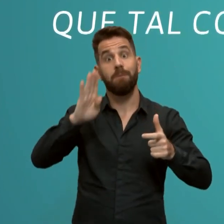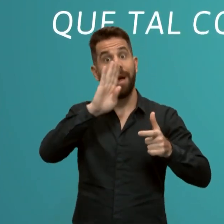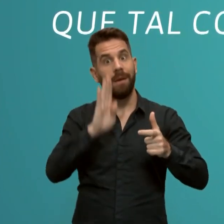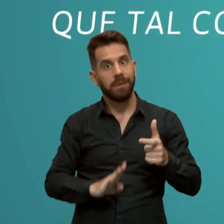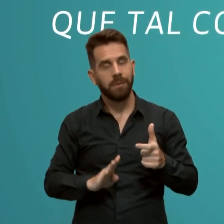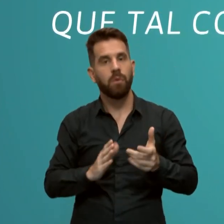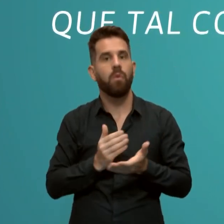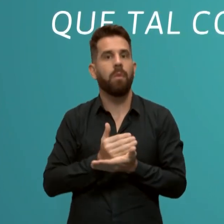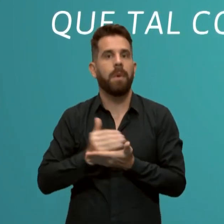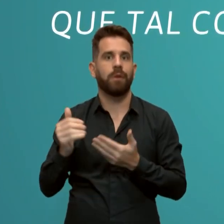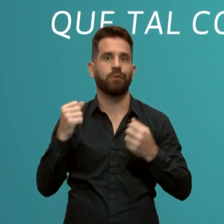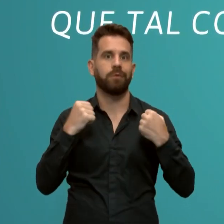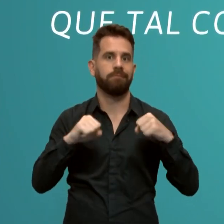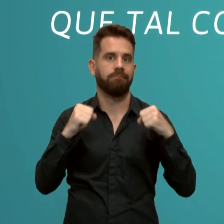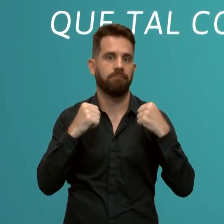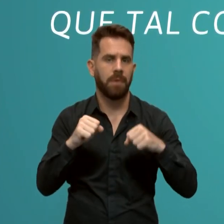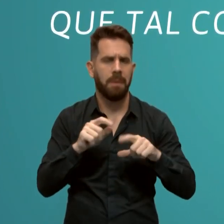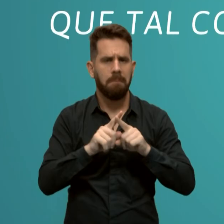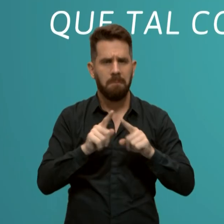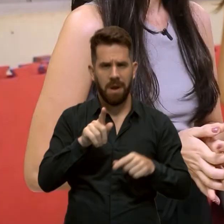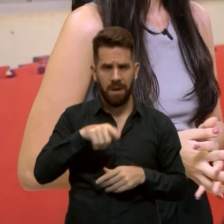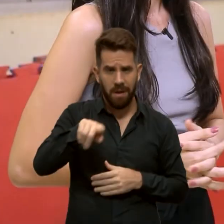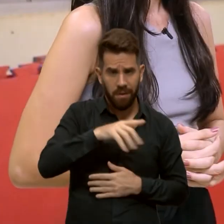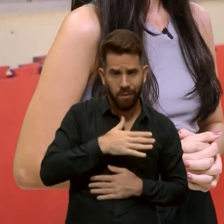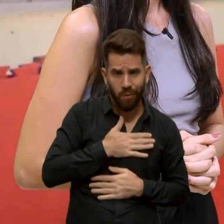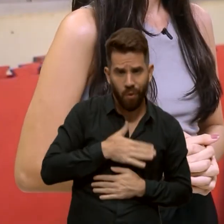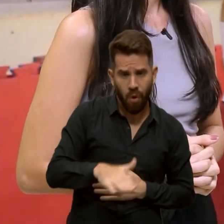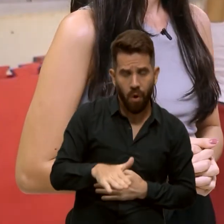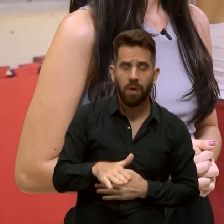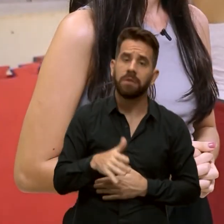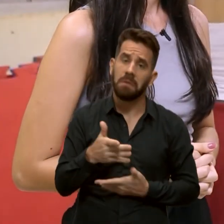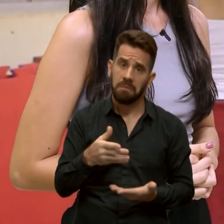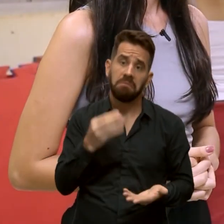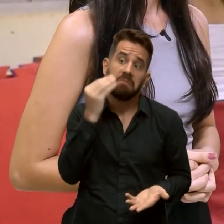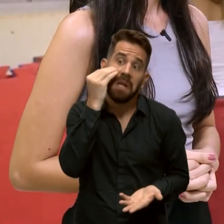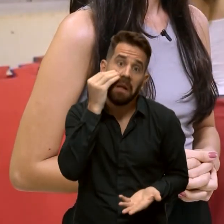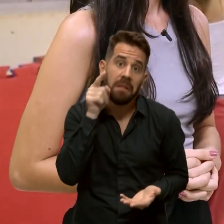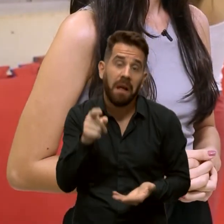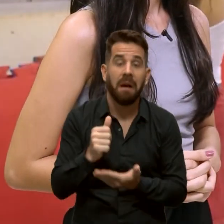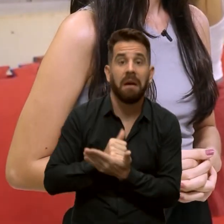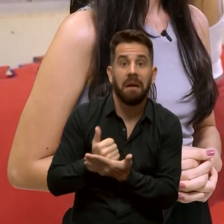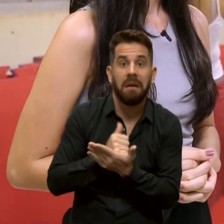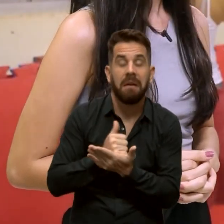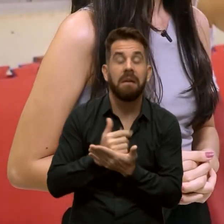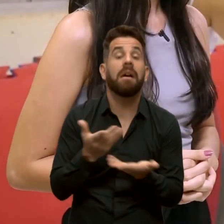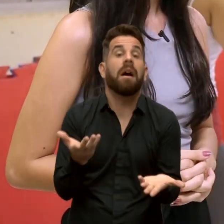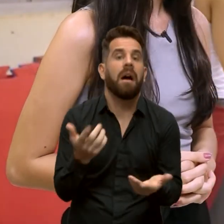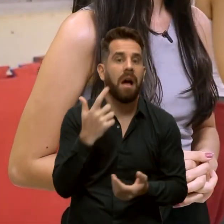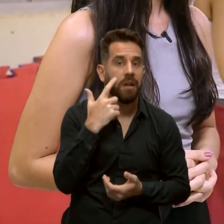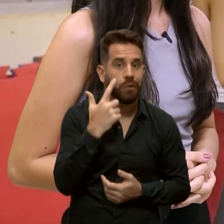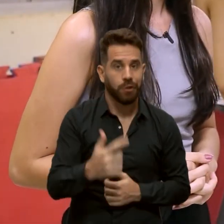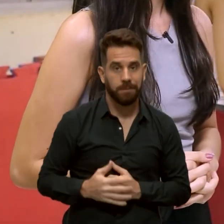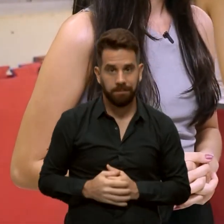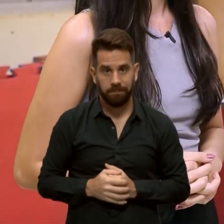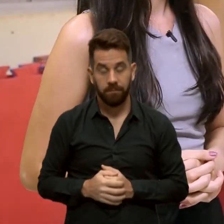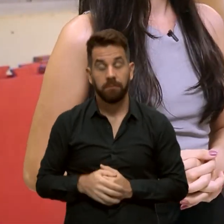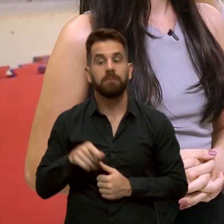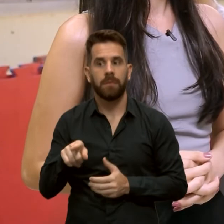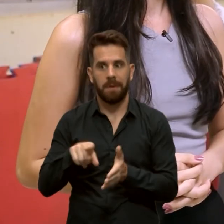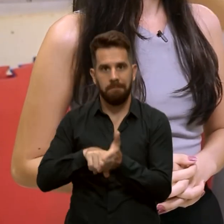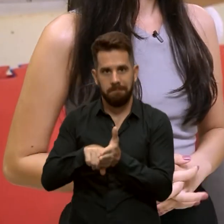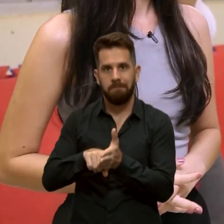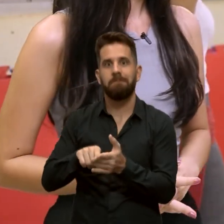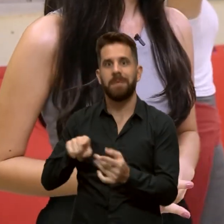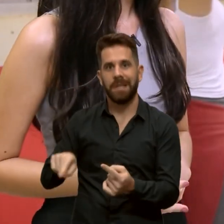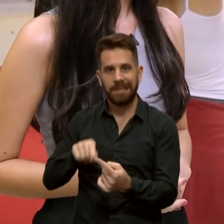não gosta, que tal tentar com um game? O intuito dessa nossa linha de pesquisa com os exergames